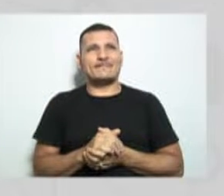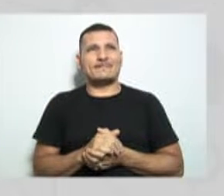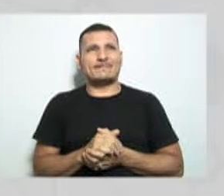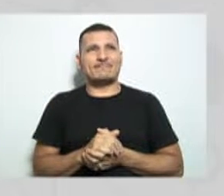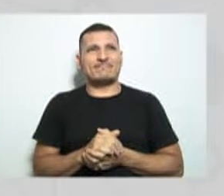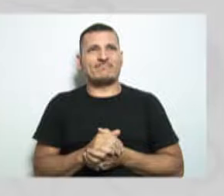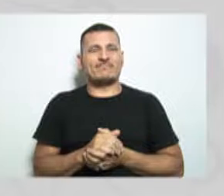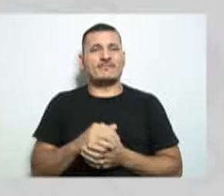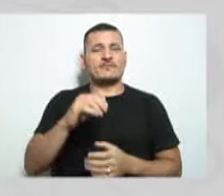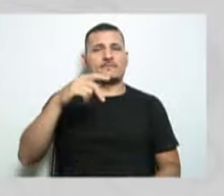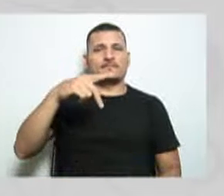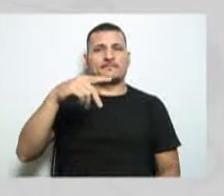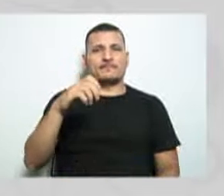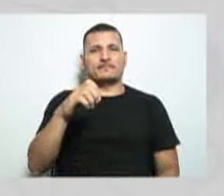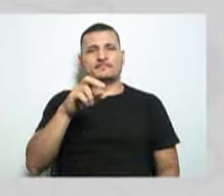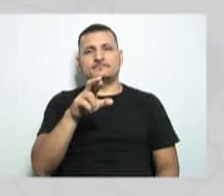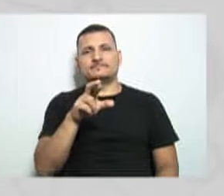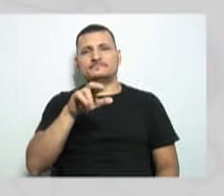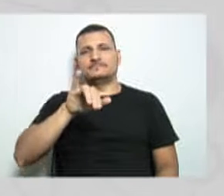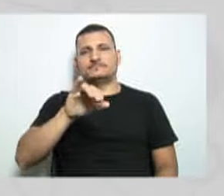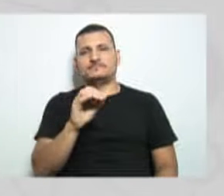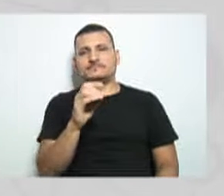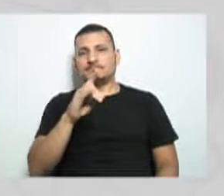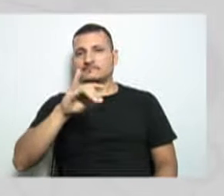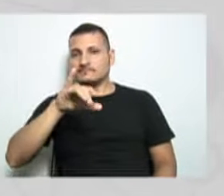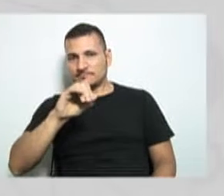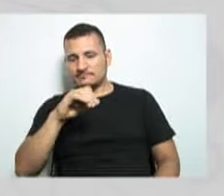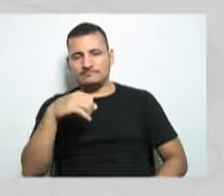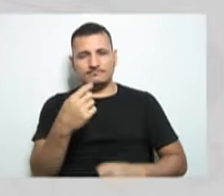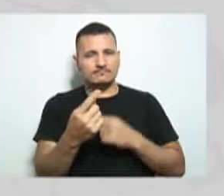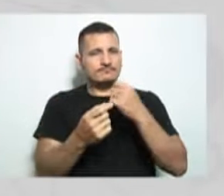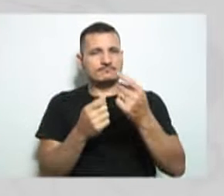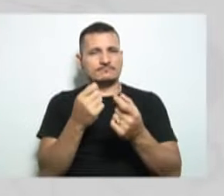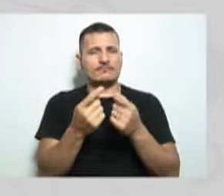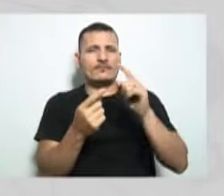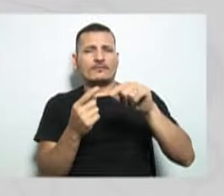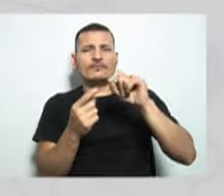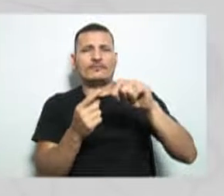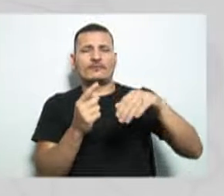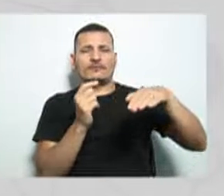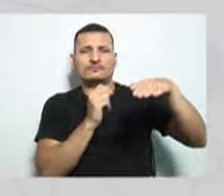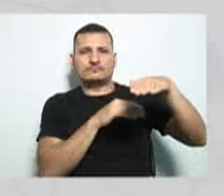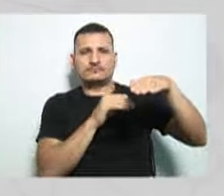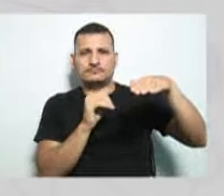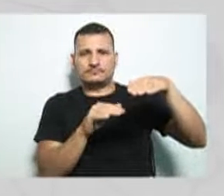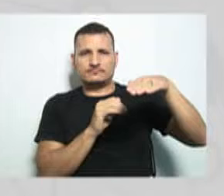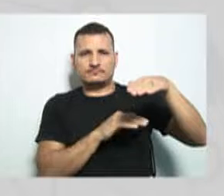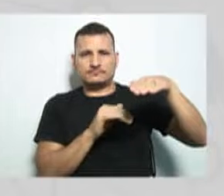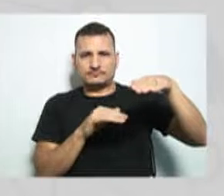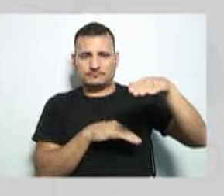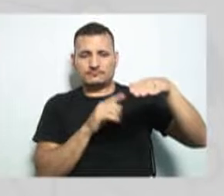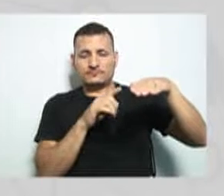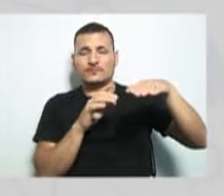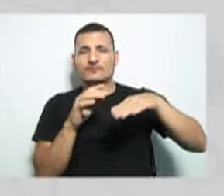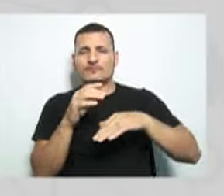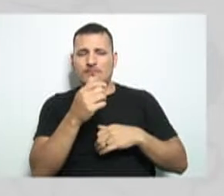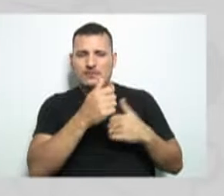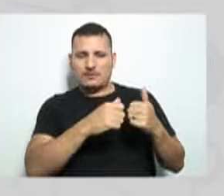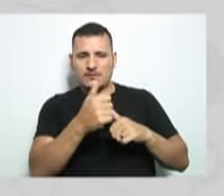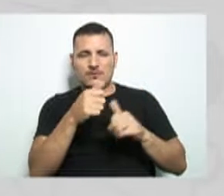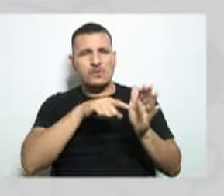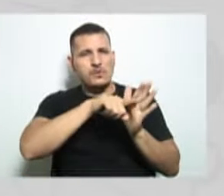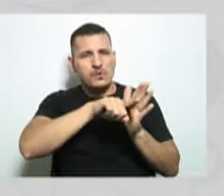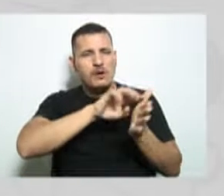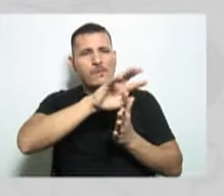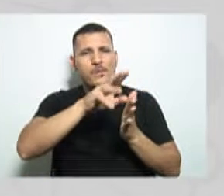Sistema de inventário periódico. É um sistema arcaico de apuração de estoques, ainda adotado por pequenas e médias empresas.